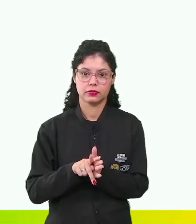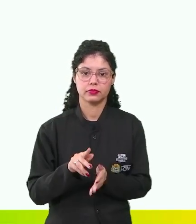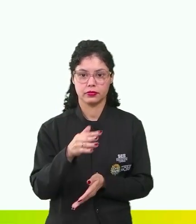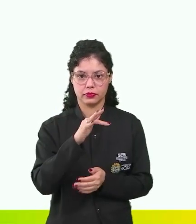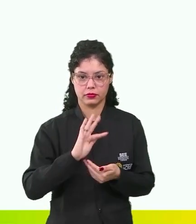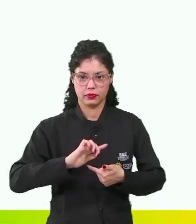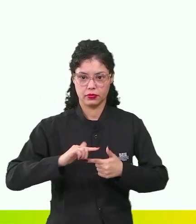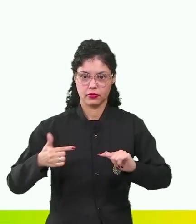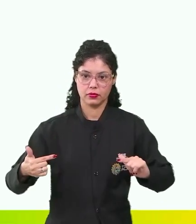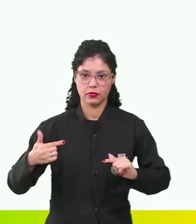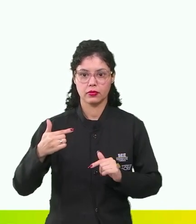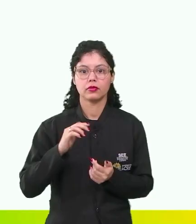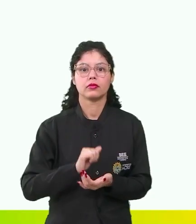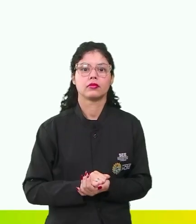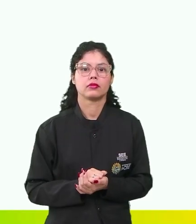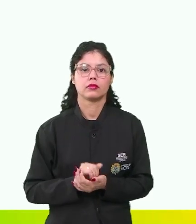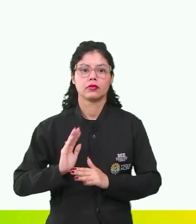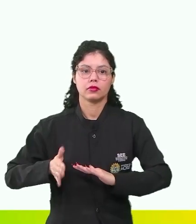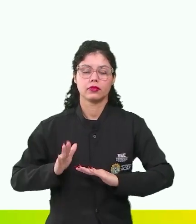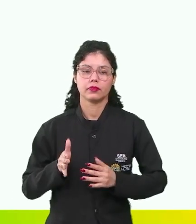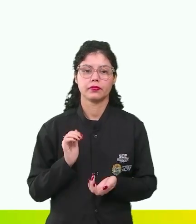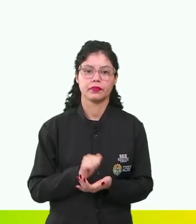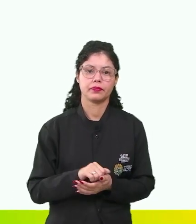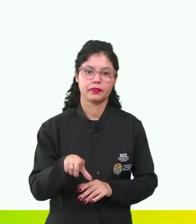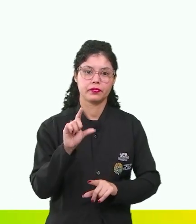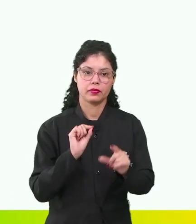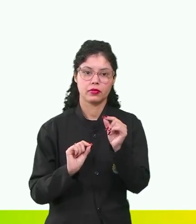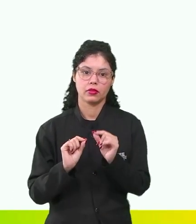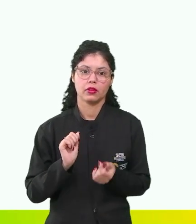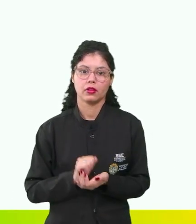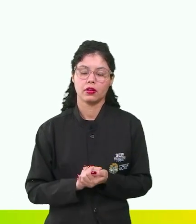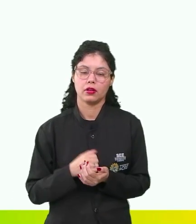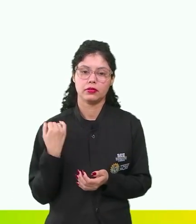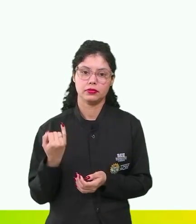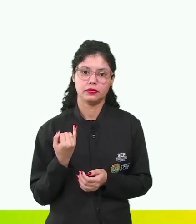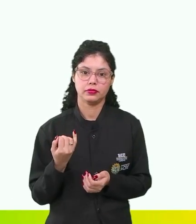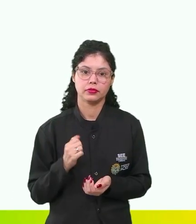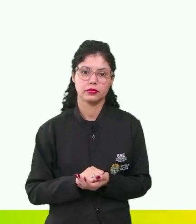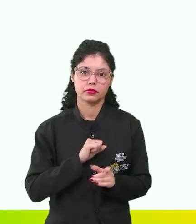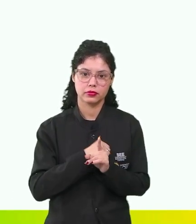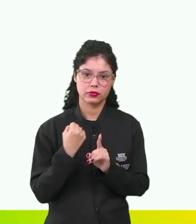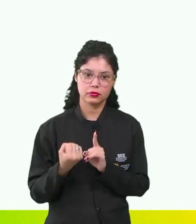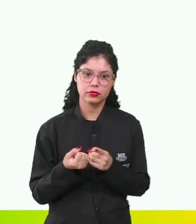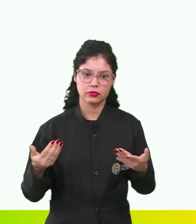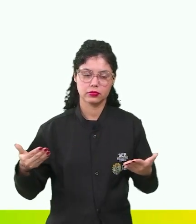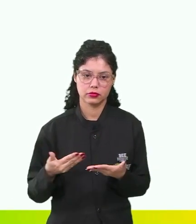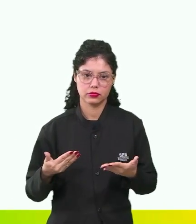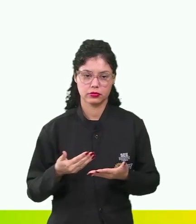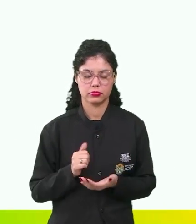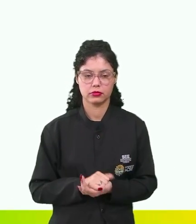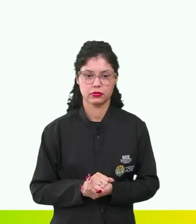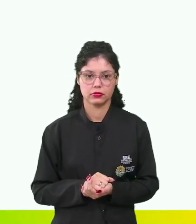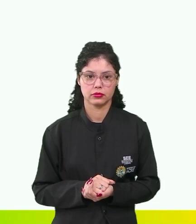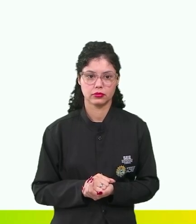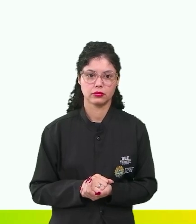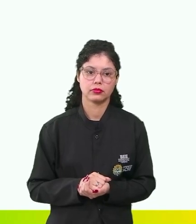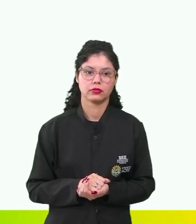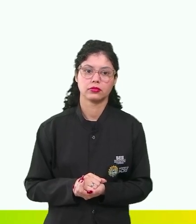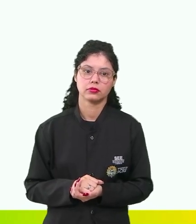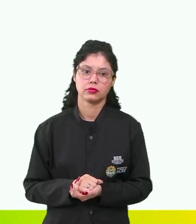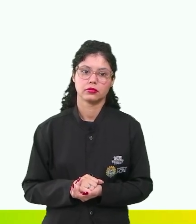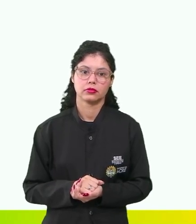filosofia contemporânea e sua discussão é fundamental para entender a sociedade atual,